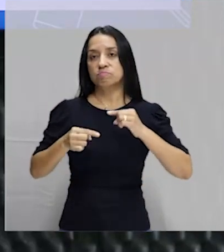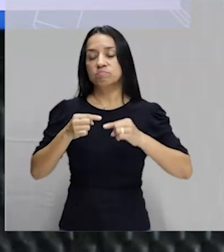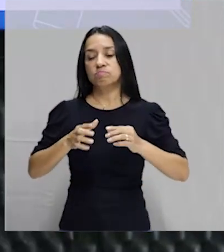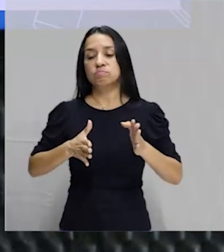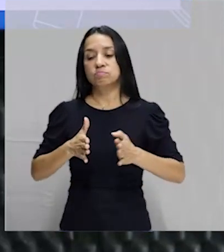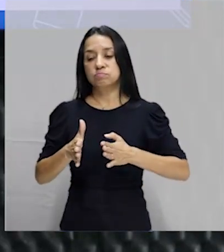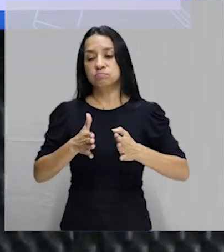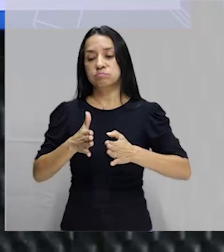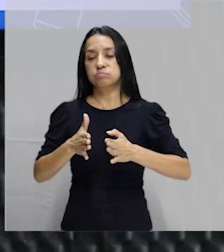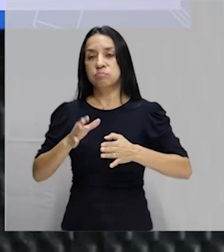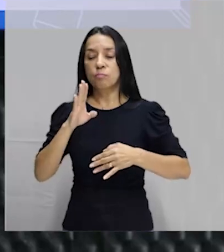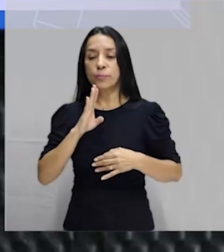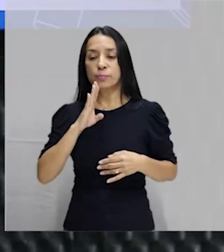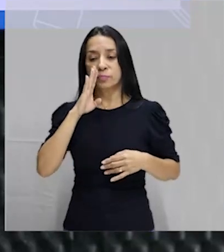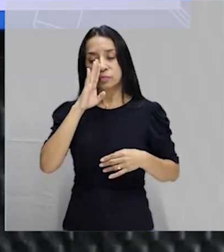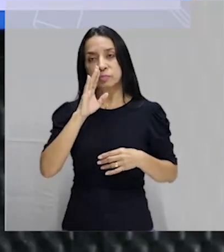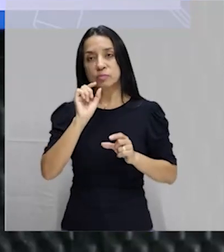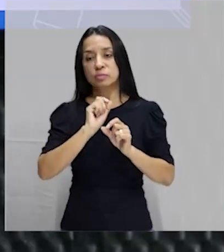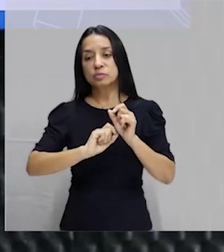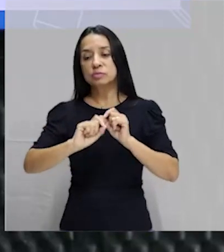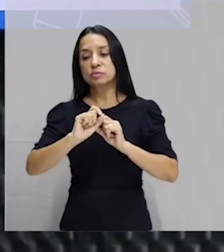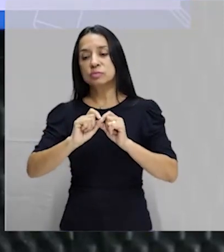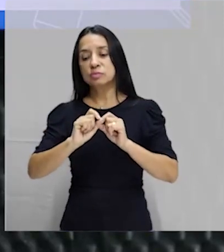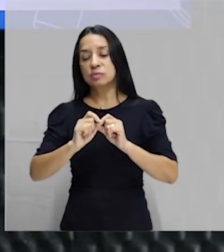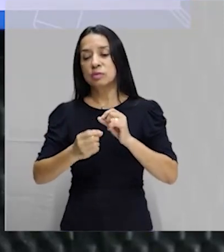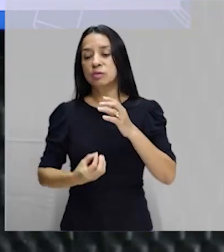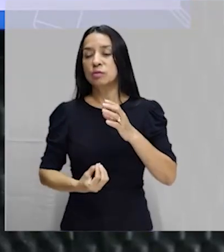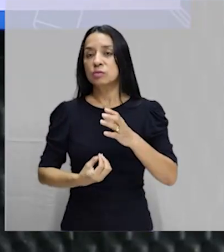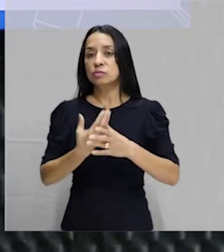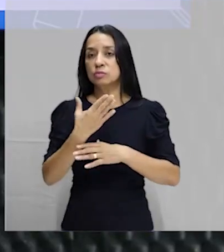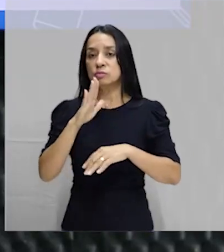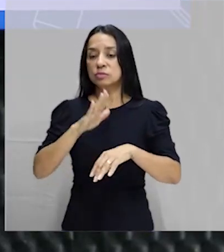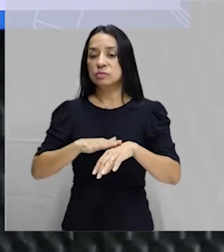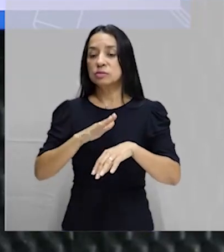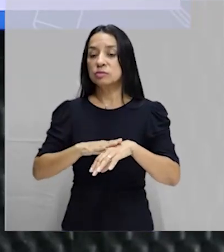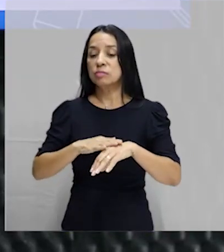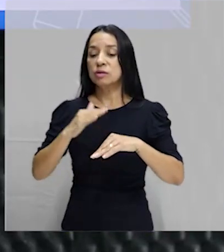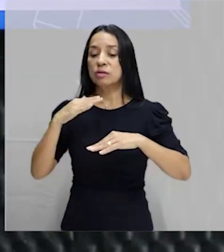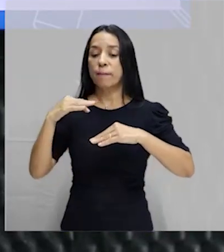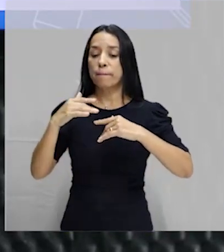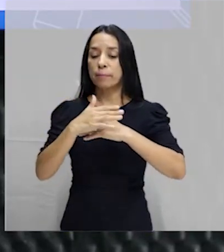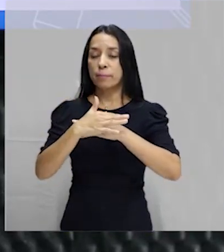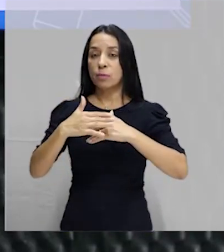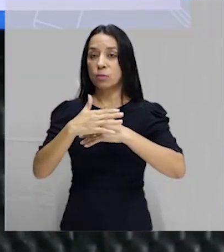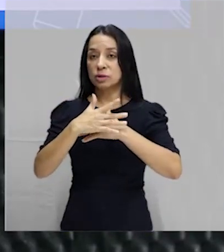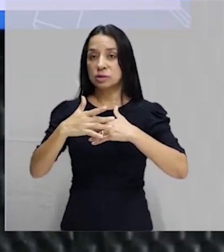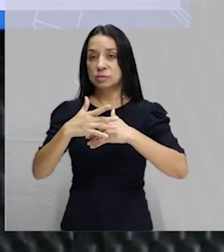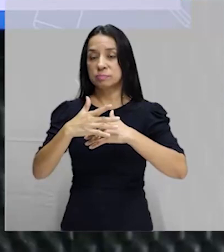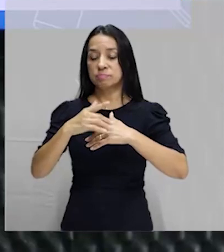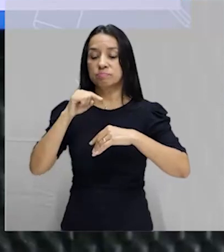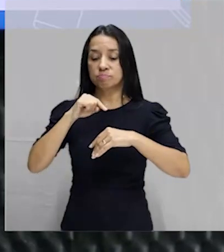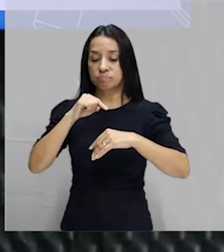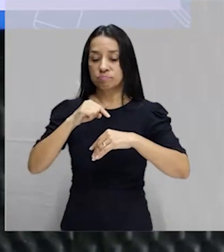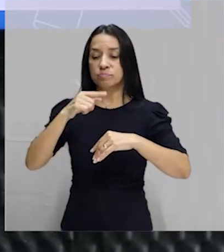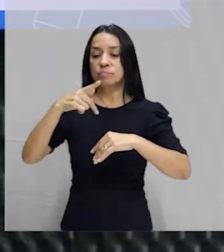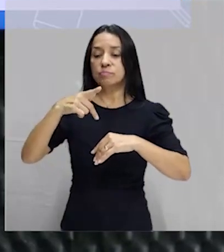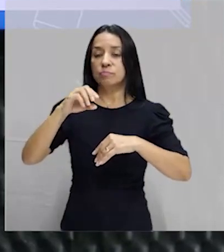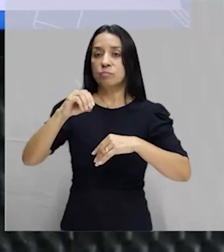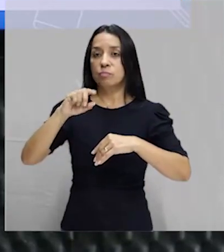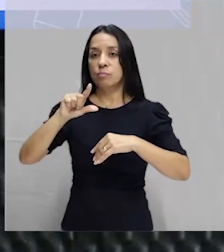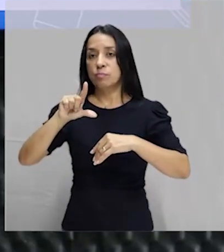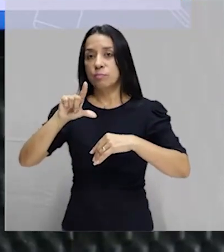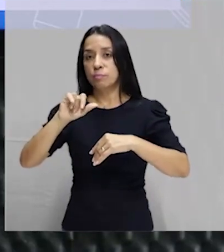fase, principalmente com o nascimento das chamadas polis, ou as cidades-estados.